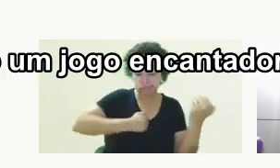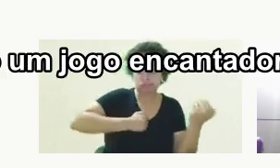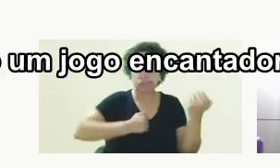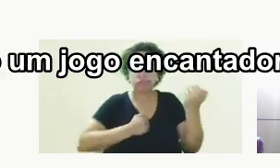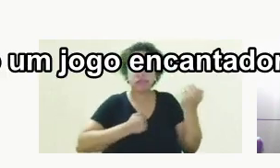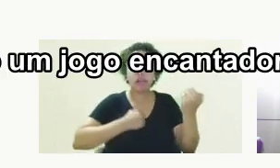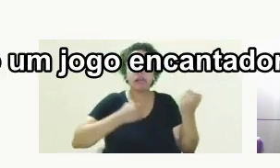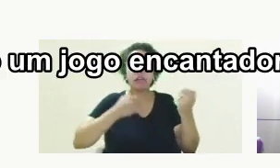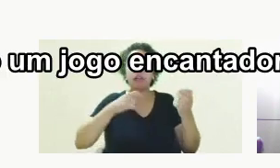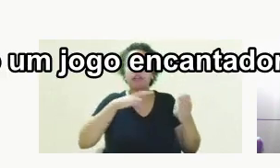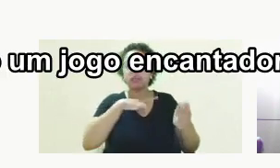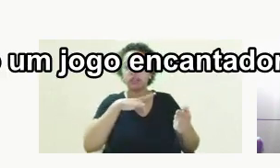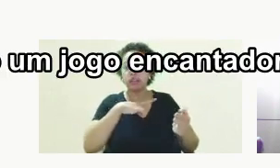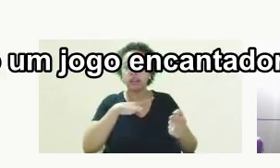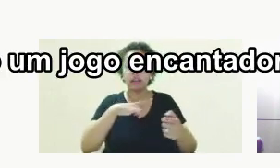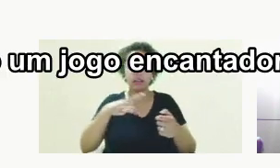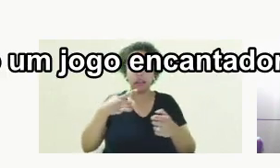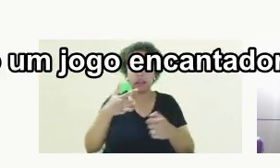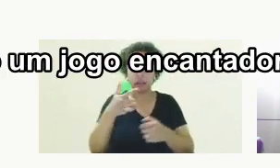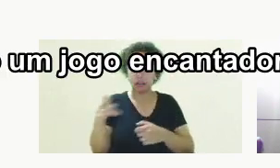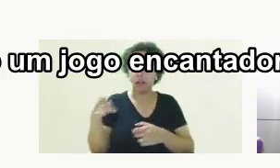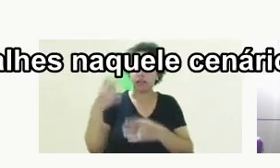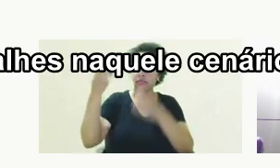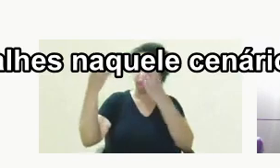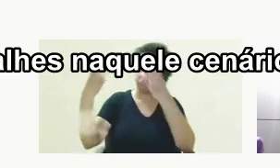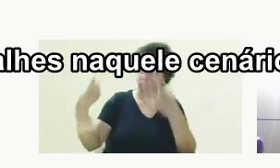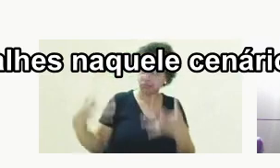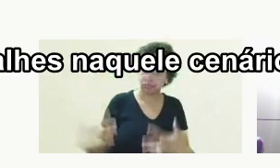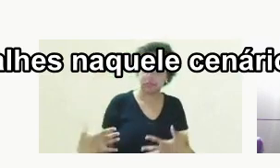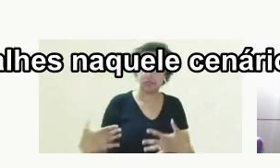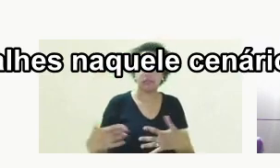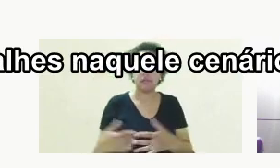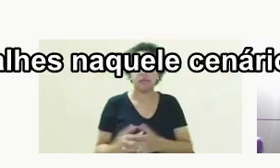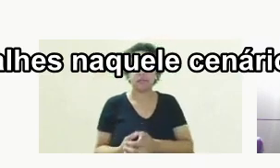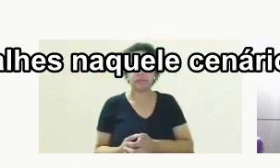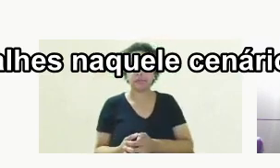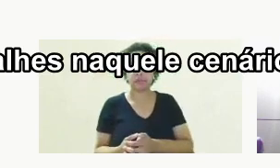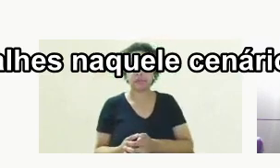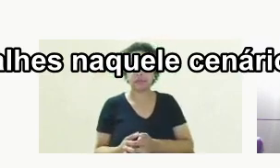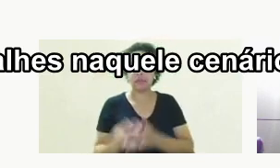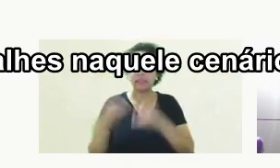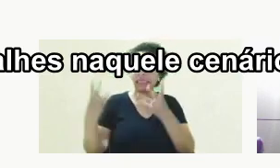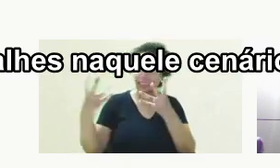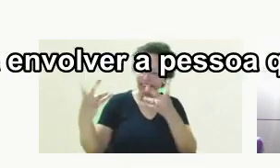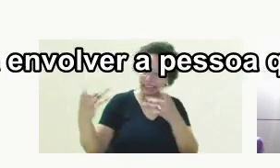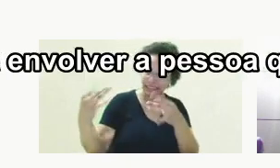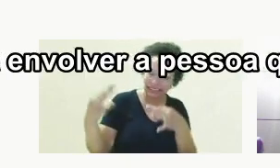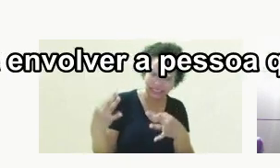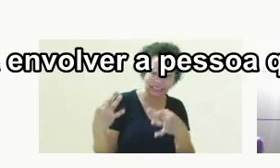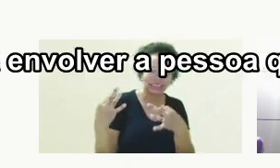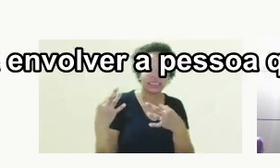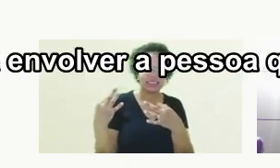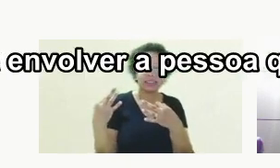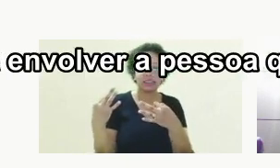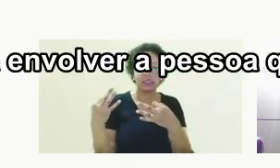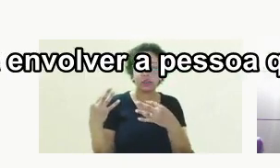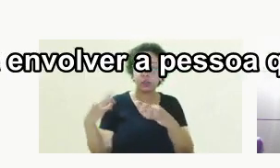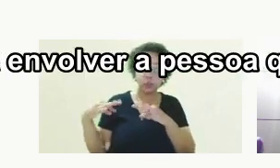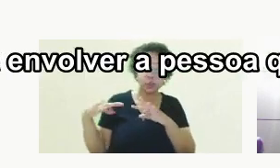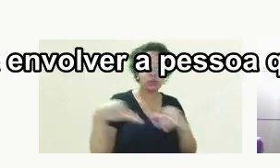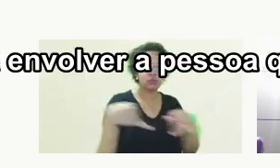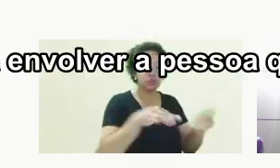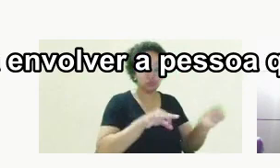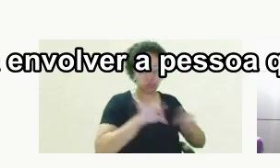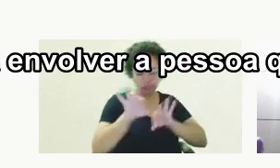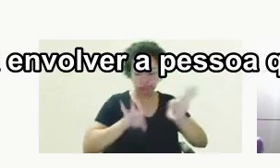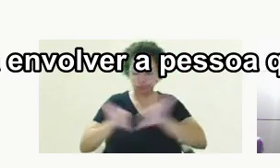todo um jogo encantador de luzes, de detalhes naquele cenário tudo preparado